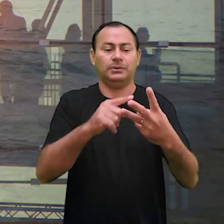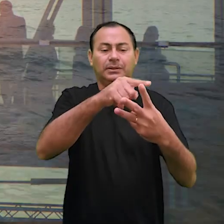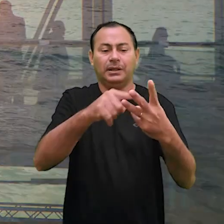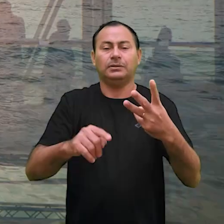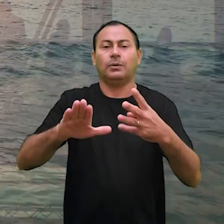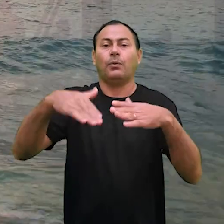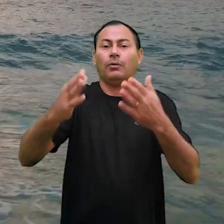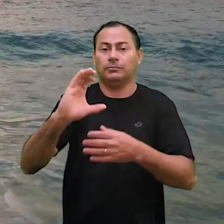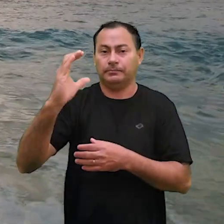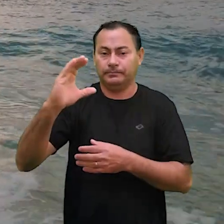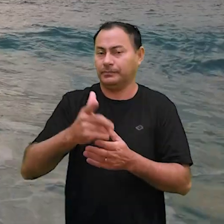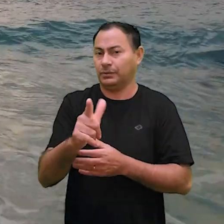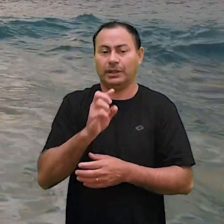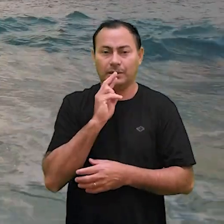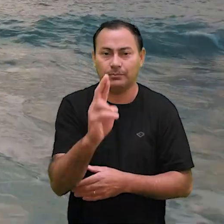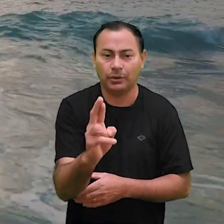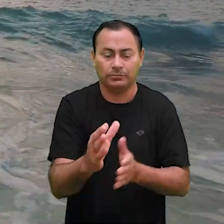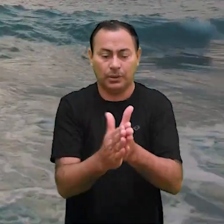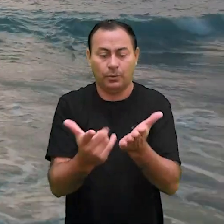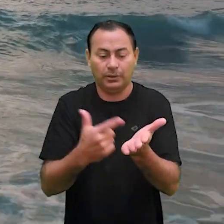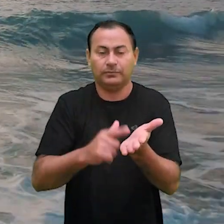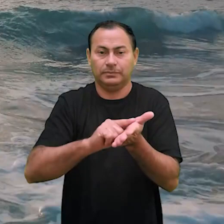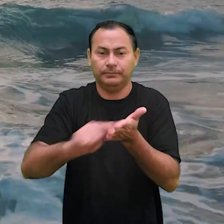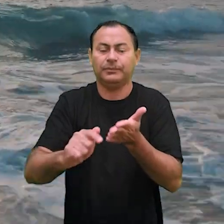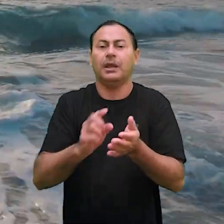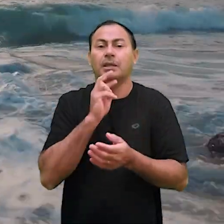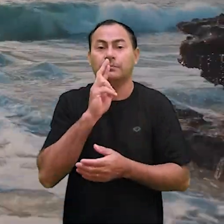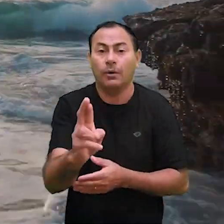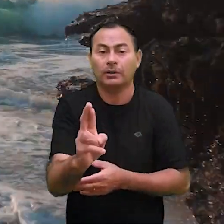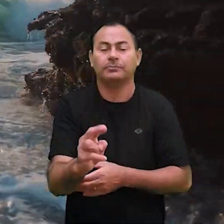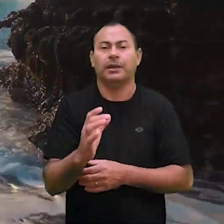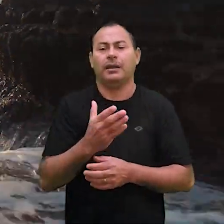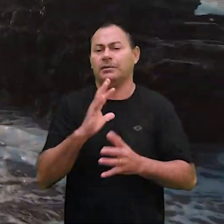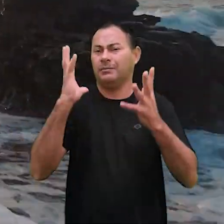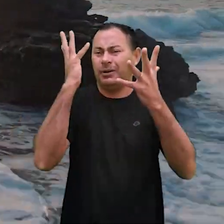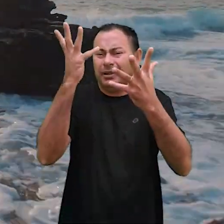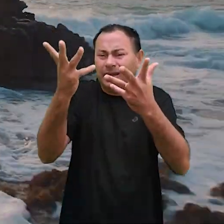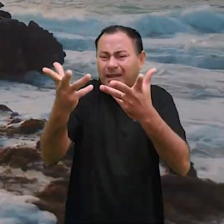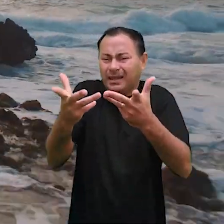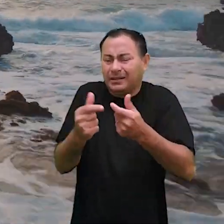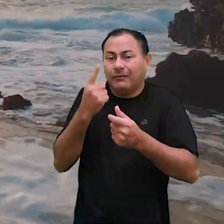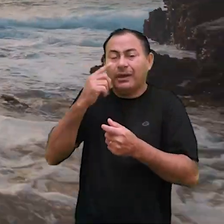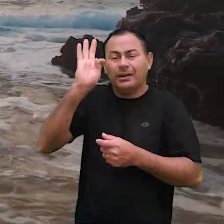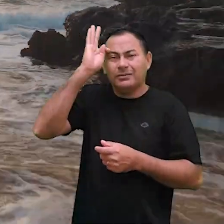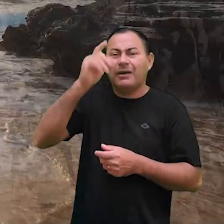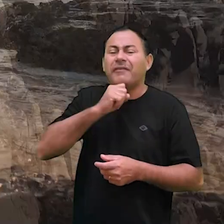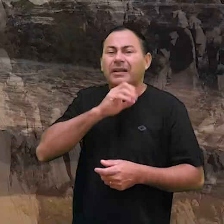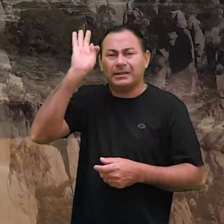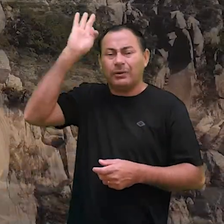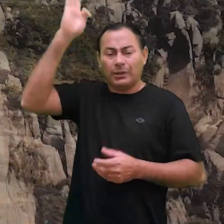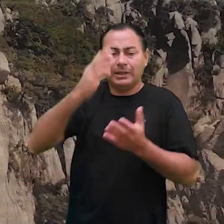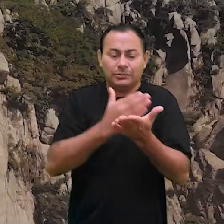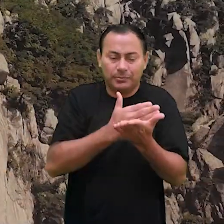é muito importante. Nos 3 pontos para os quais os cientistas não têm resposta, o livro de Gênesis nos responde. É fascinante observar